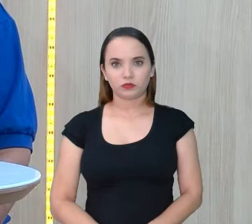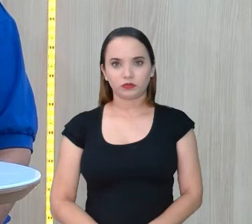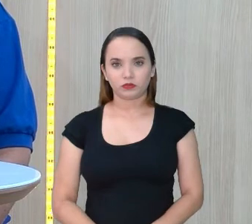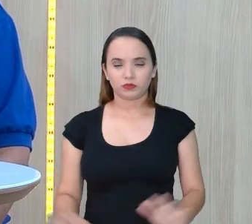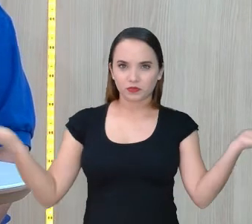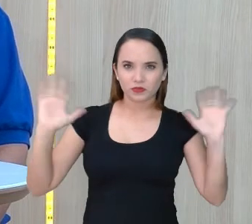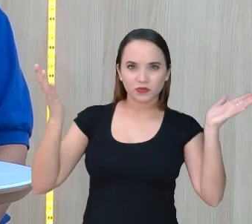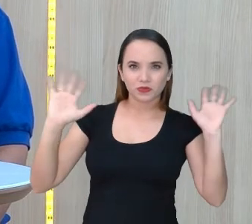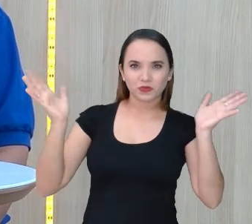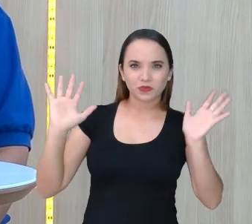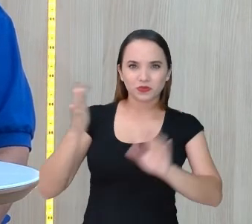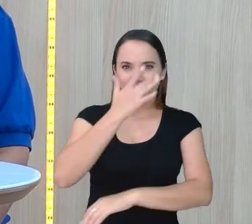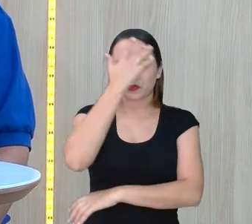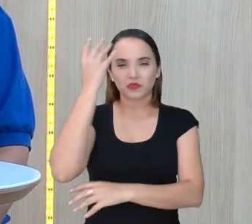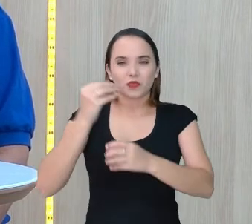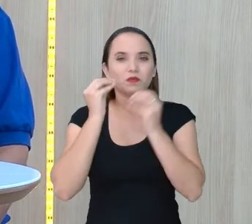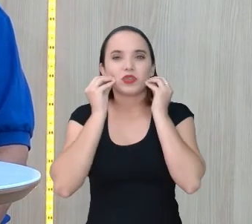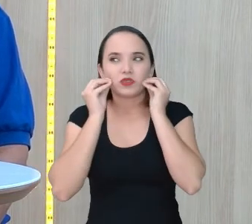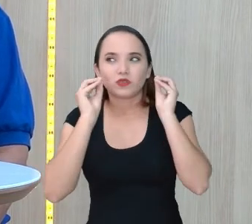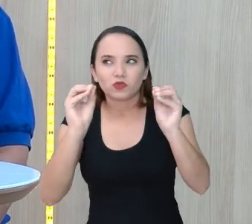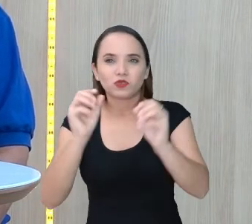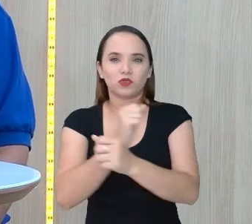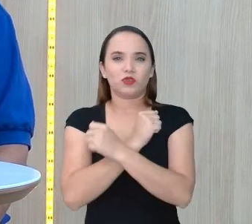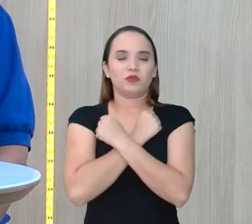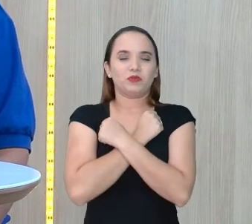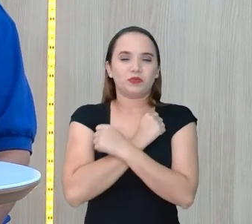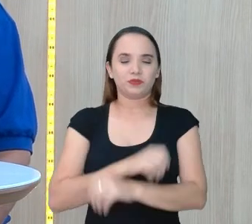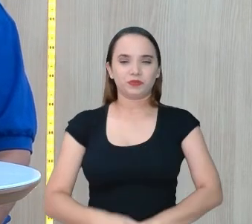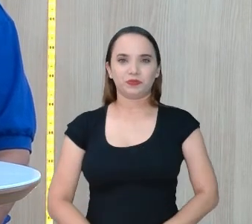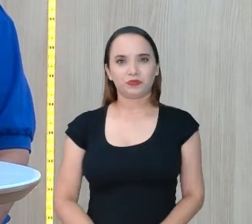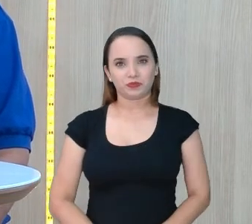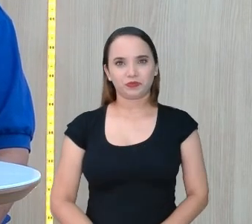Tchau, pessoal. Um cheiro grande para vocês.